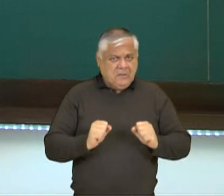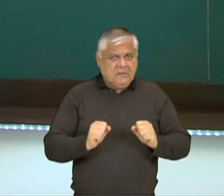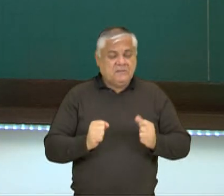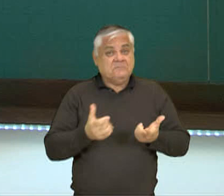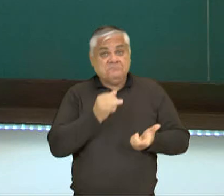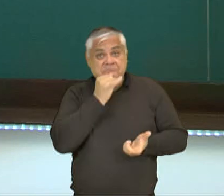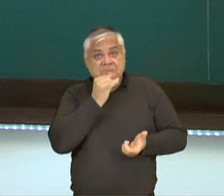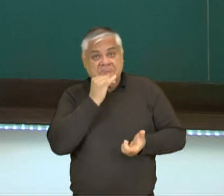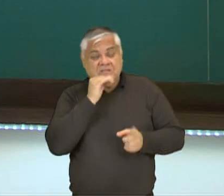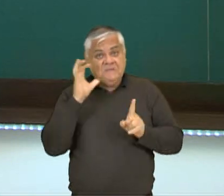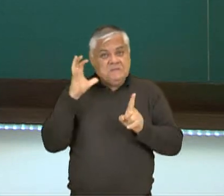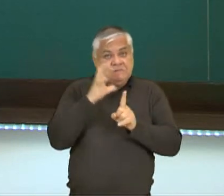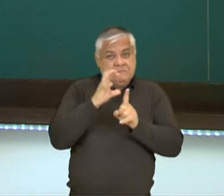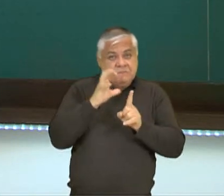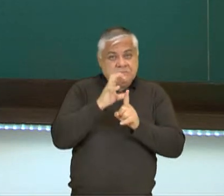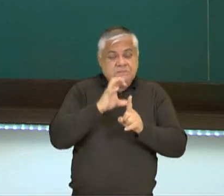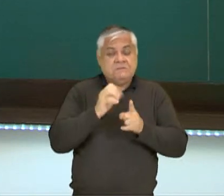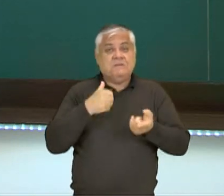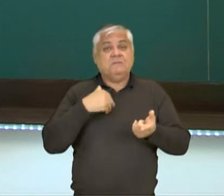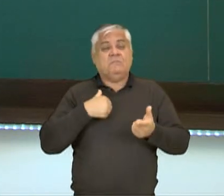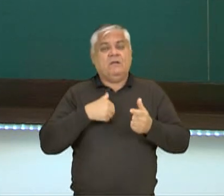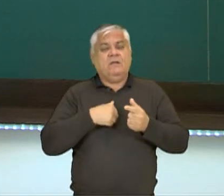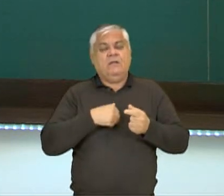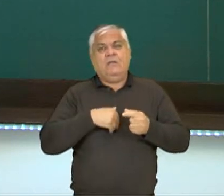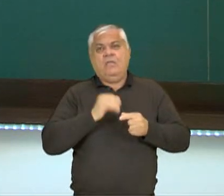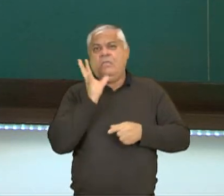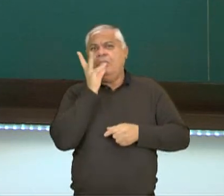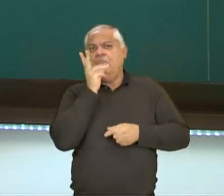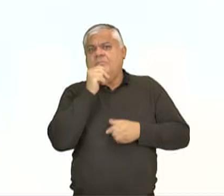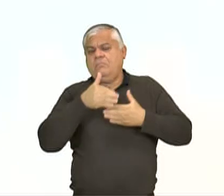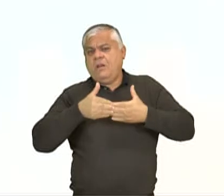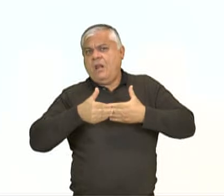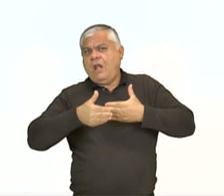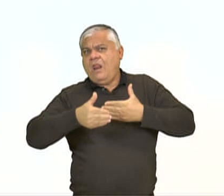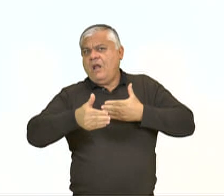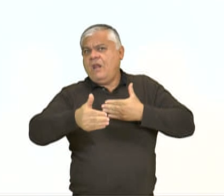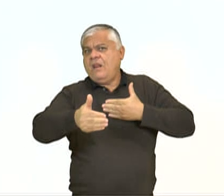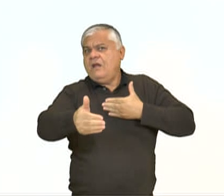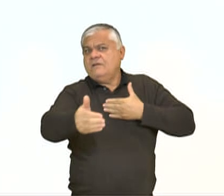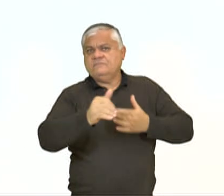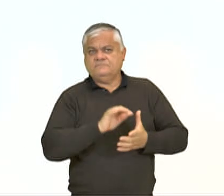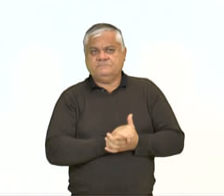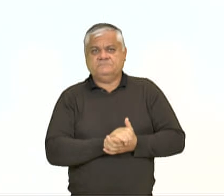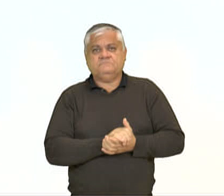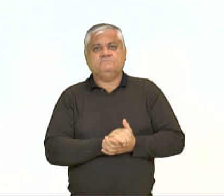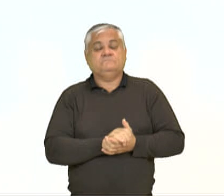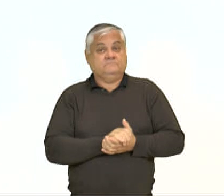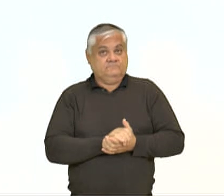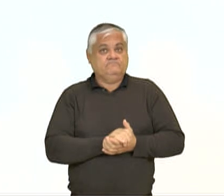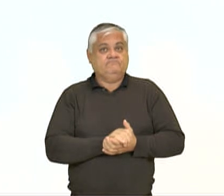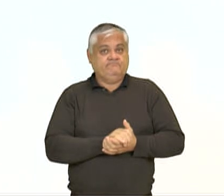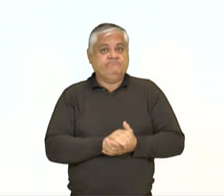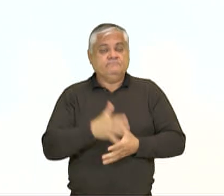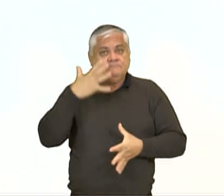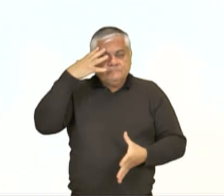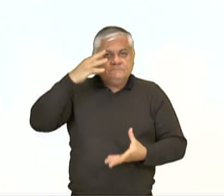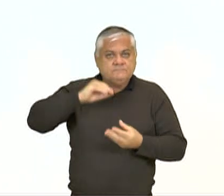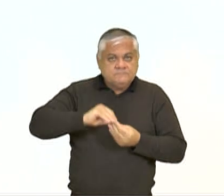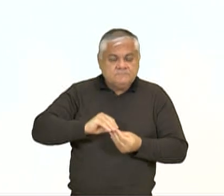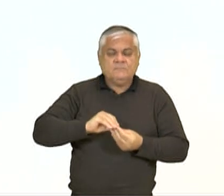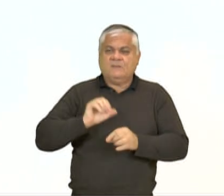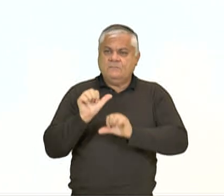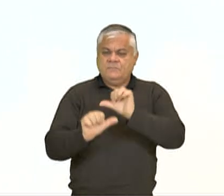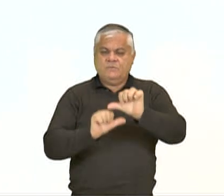sendo transformações que vão ser durante um longo período? Bom, compreender as mudanças ocasionadas